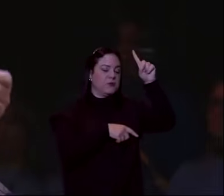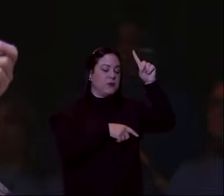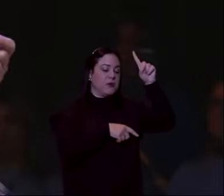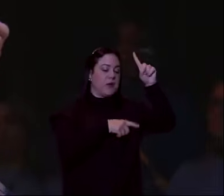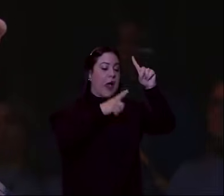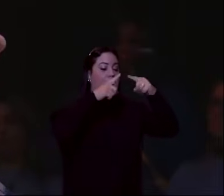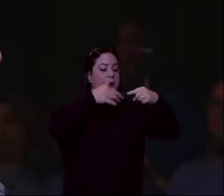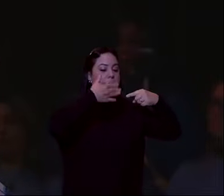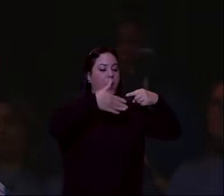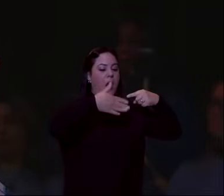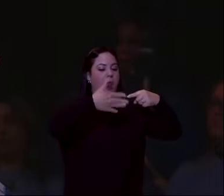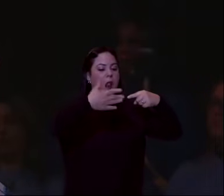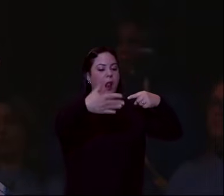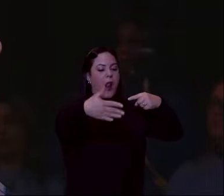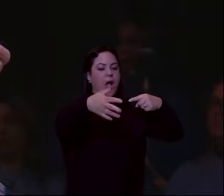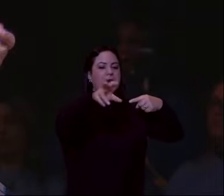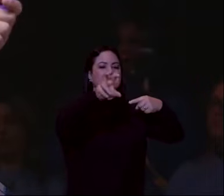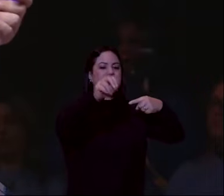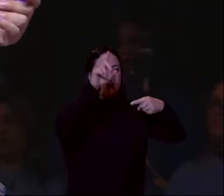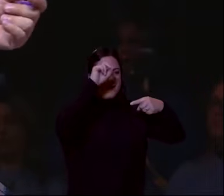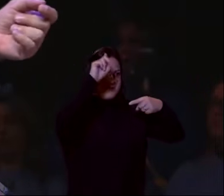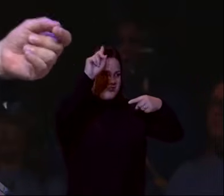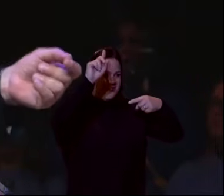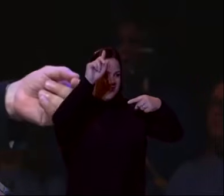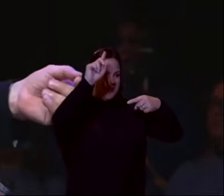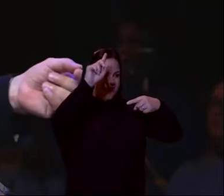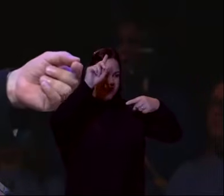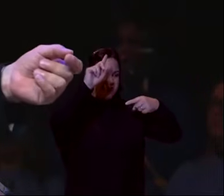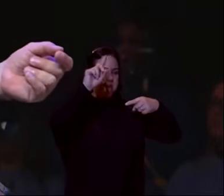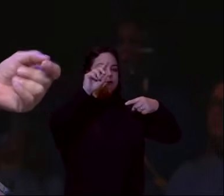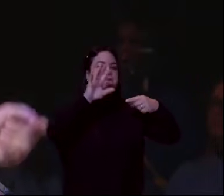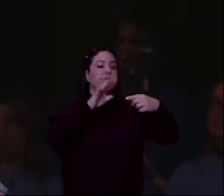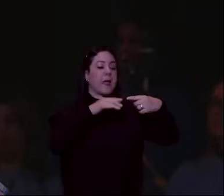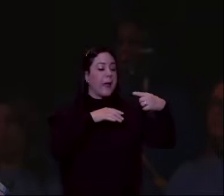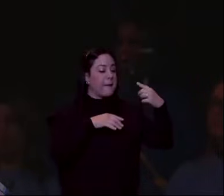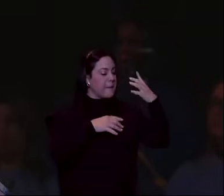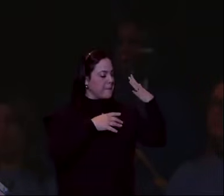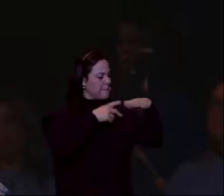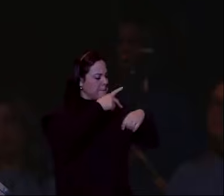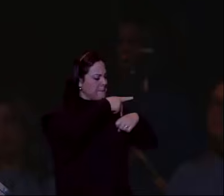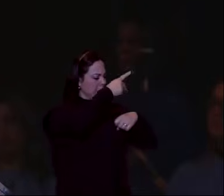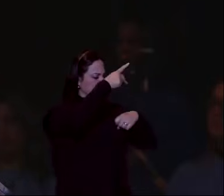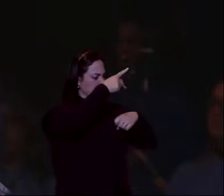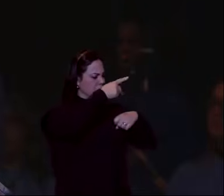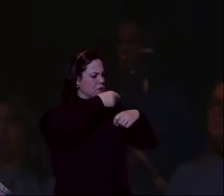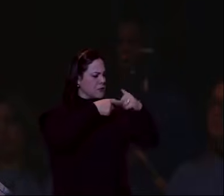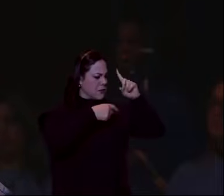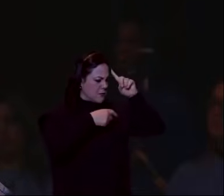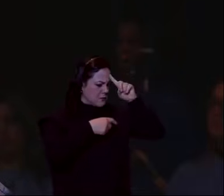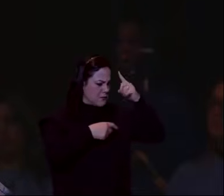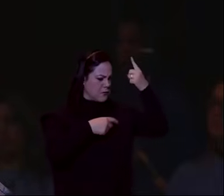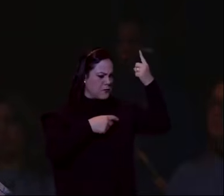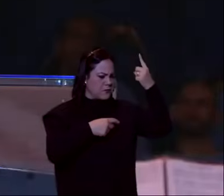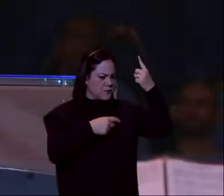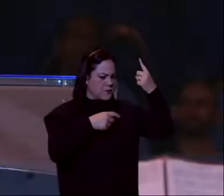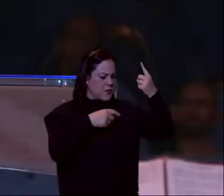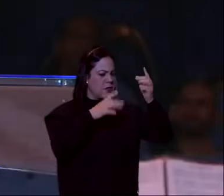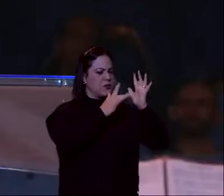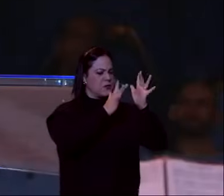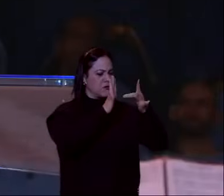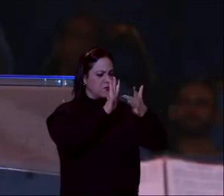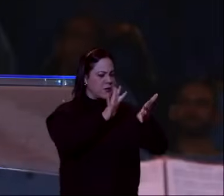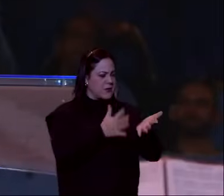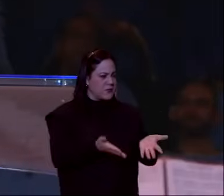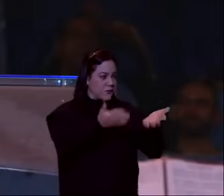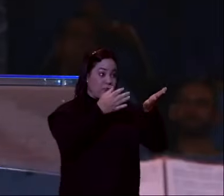dia depois do sábado da Páscoa foi o dia da ressurreição. E aí então nós estamos vendo aqui que